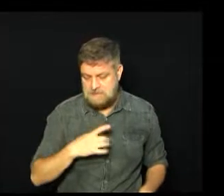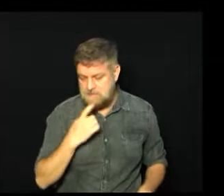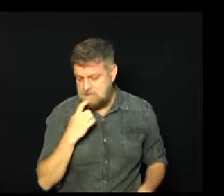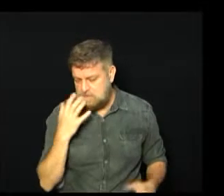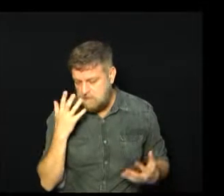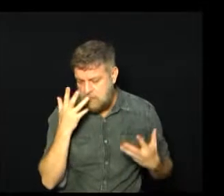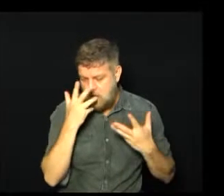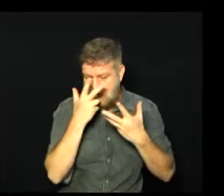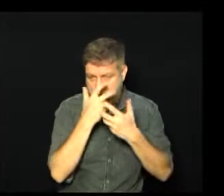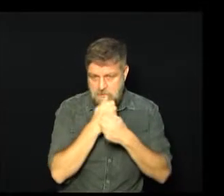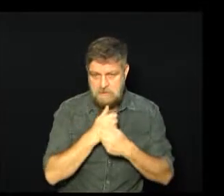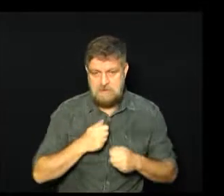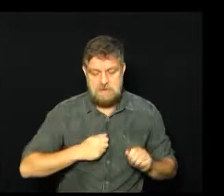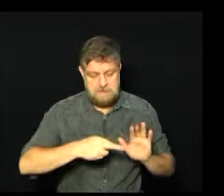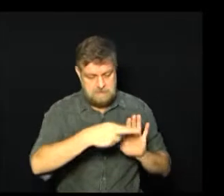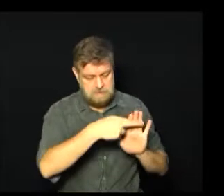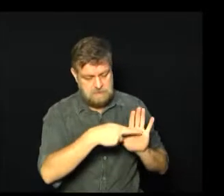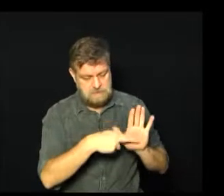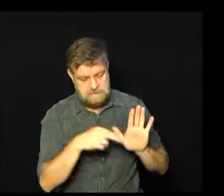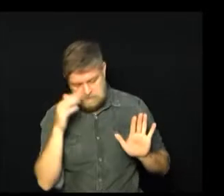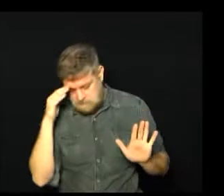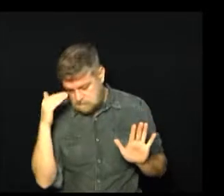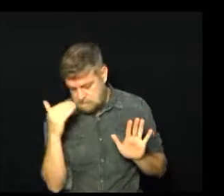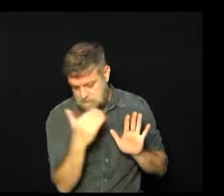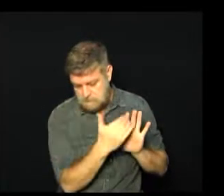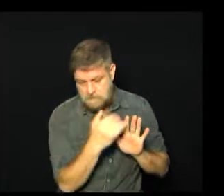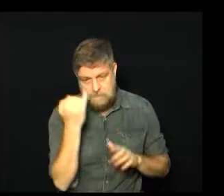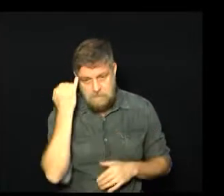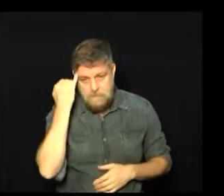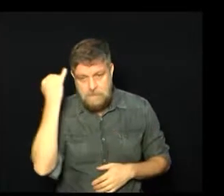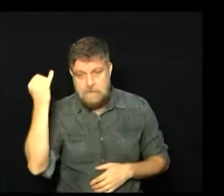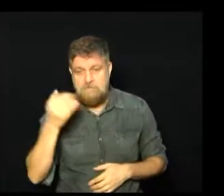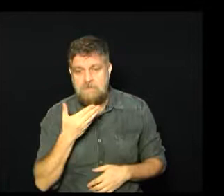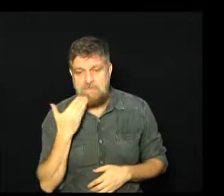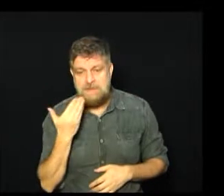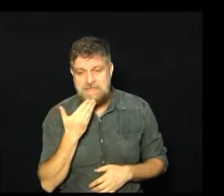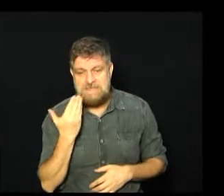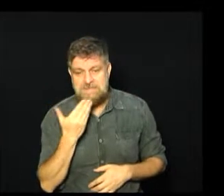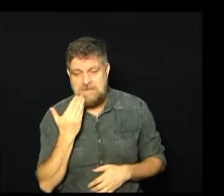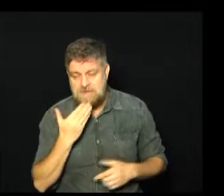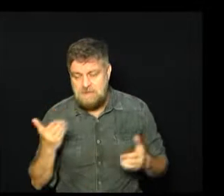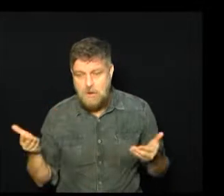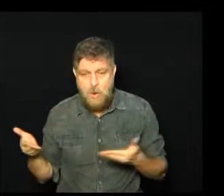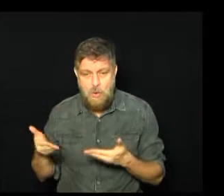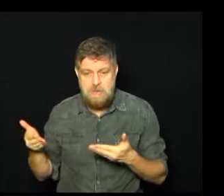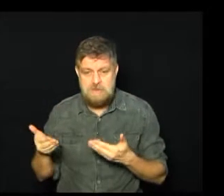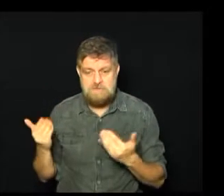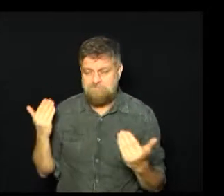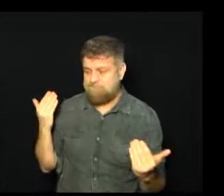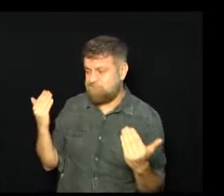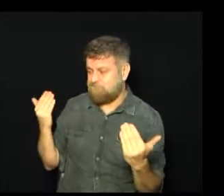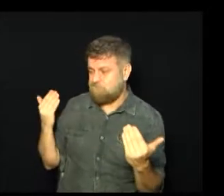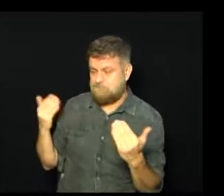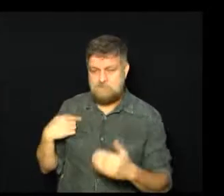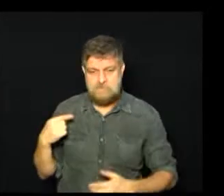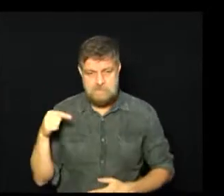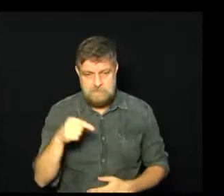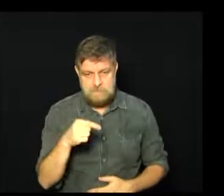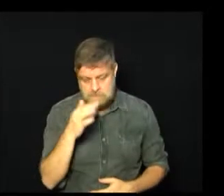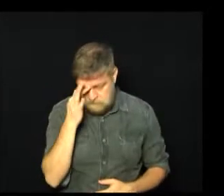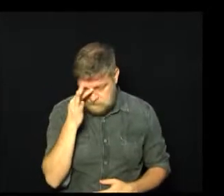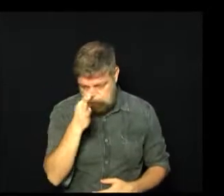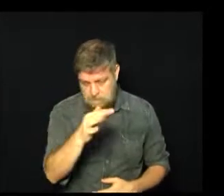cumpridas, evidentemente, algumas regras, porém, a ideia é flexibilizar em relação ao que hoje existe e tornar